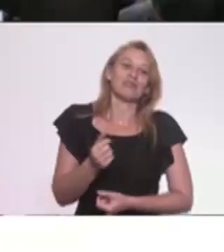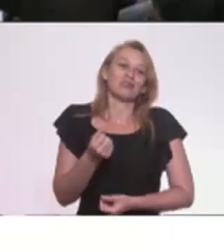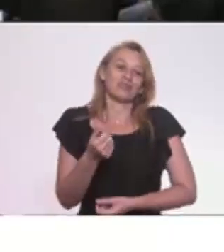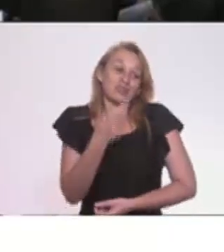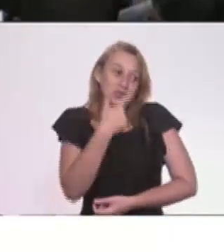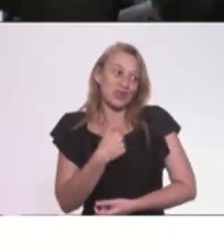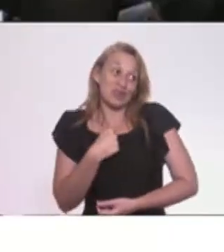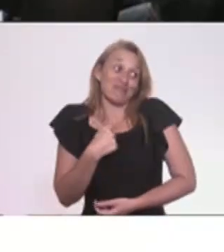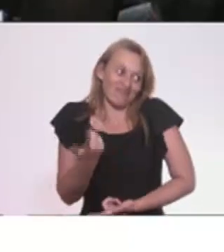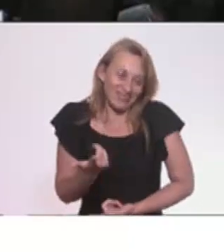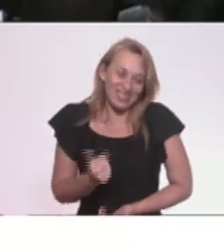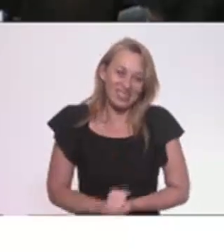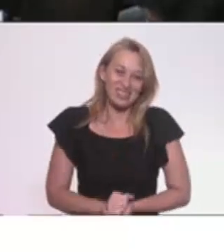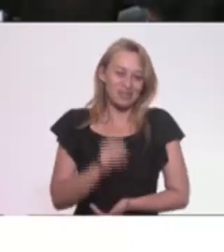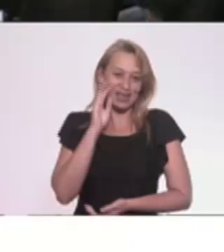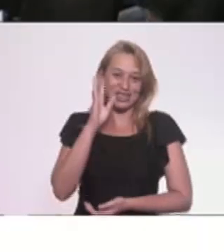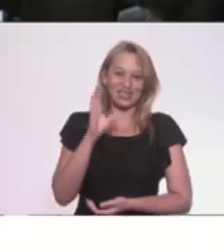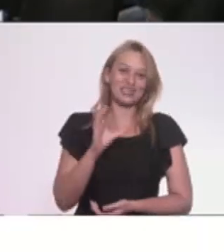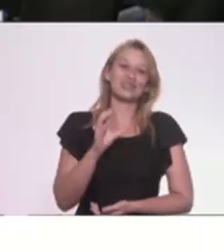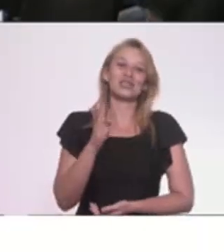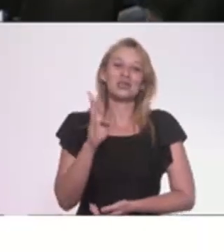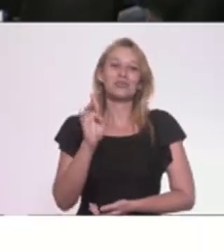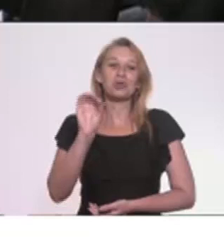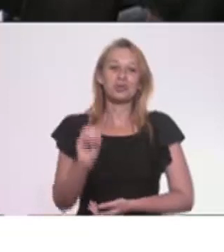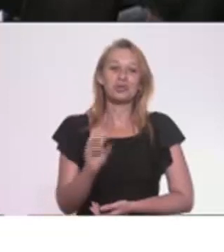sabe? Imagina, Bruno Correia.